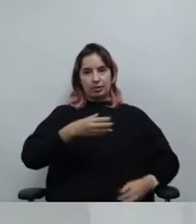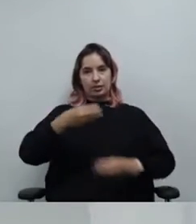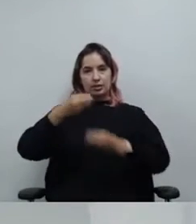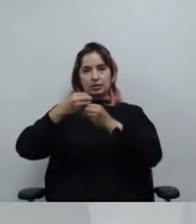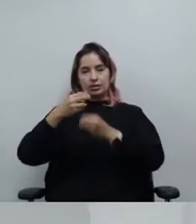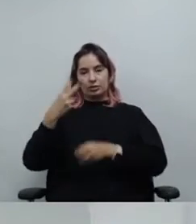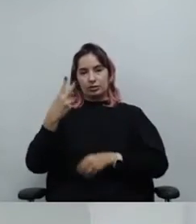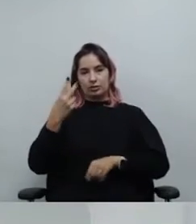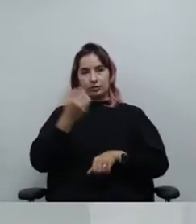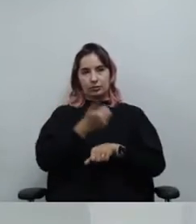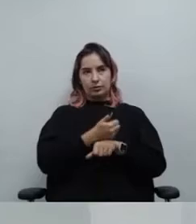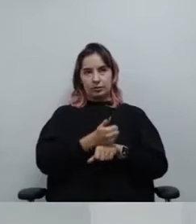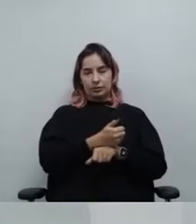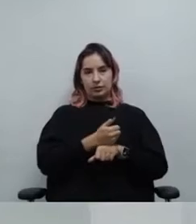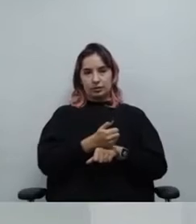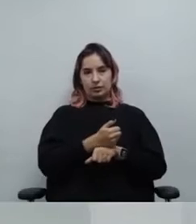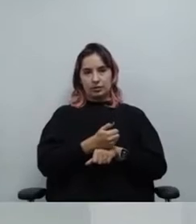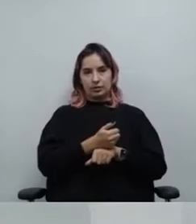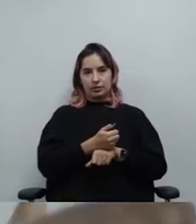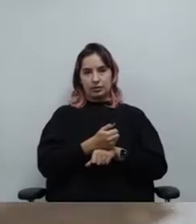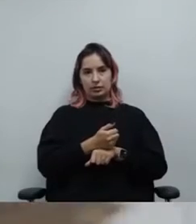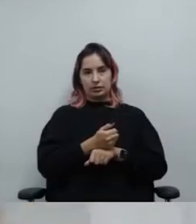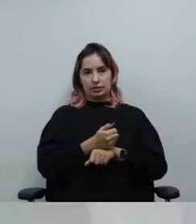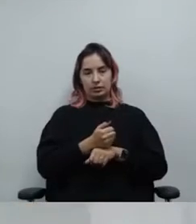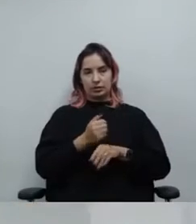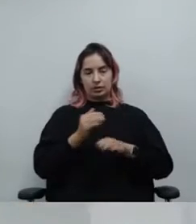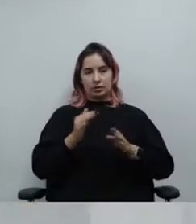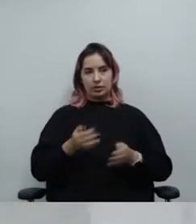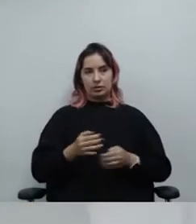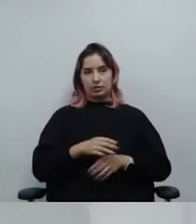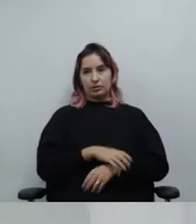cargos, muitas demandas que hoje estão